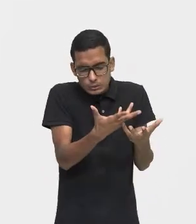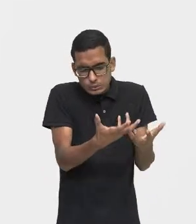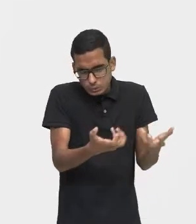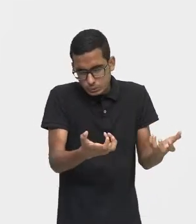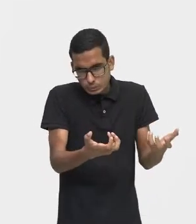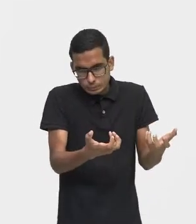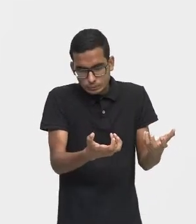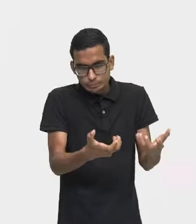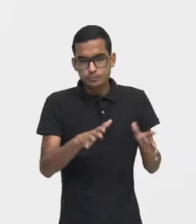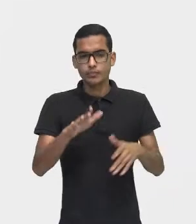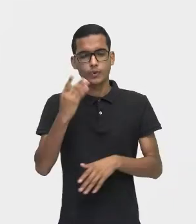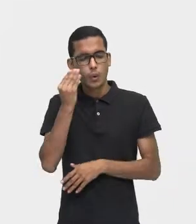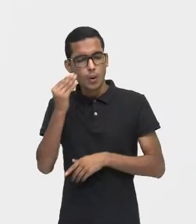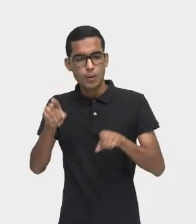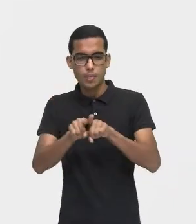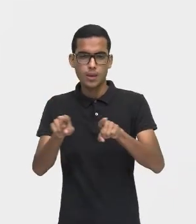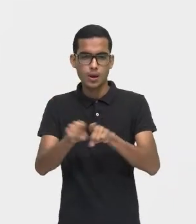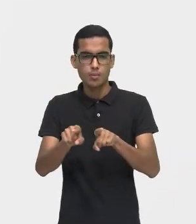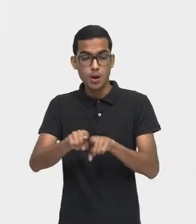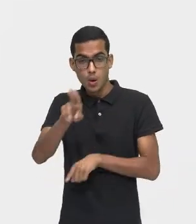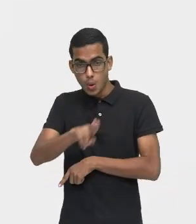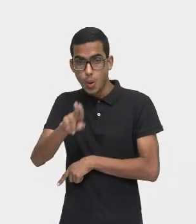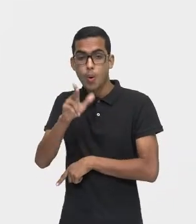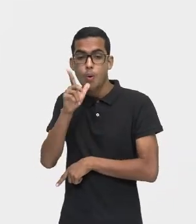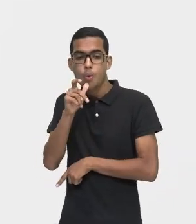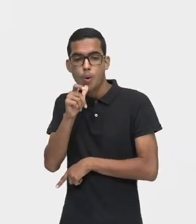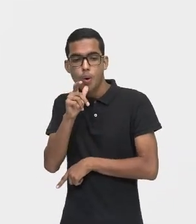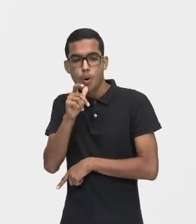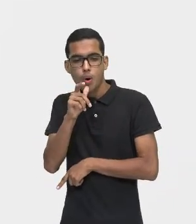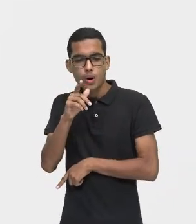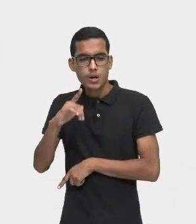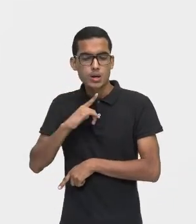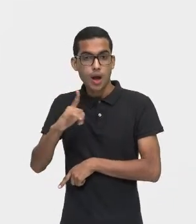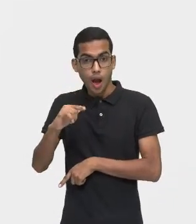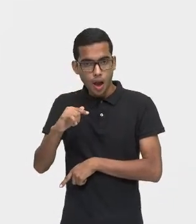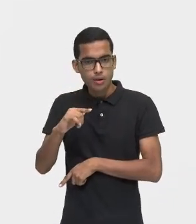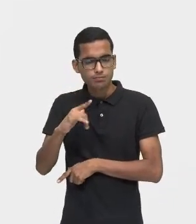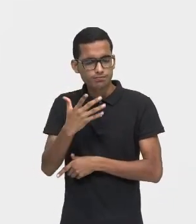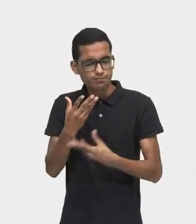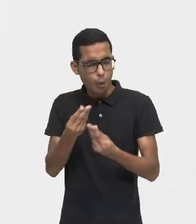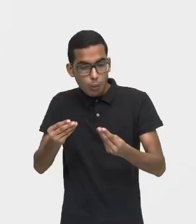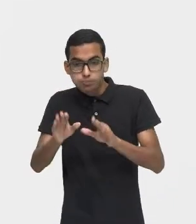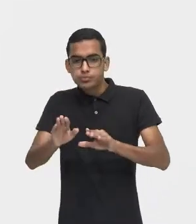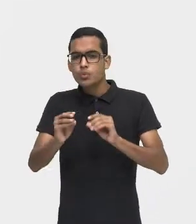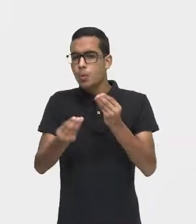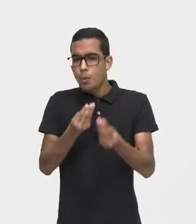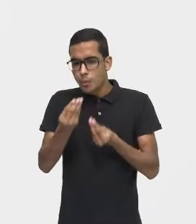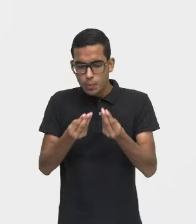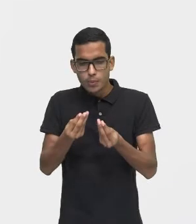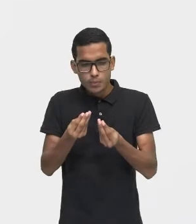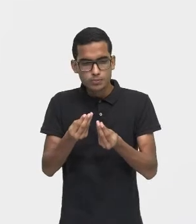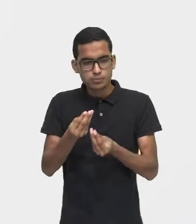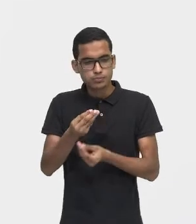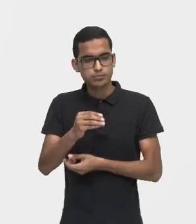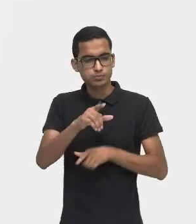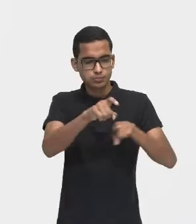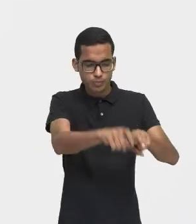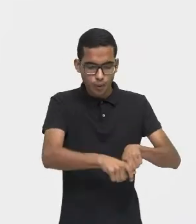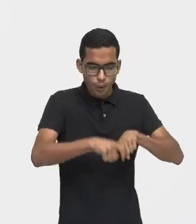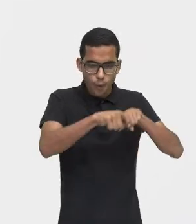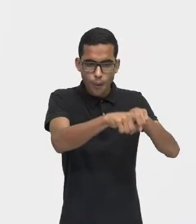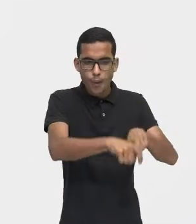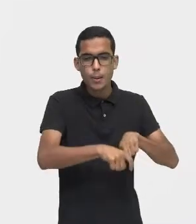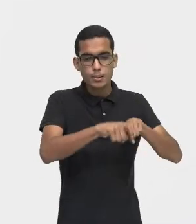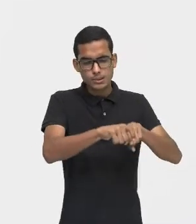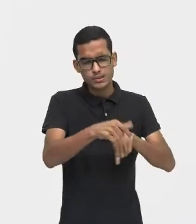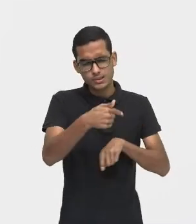que o consumo médio de água com a irrigação vai ser muito grande com a agropecuária,